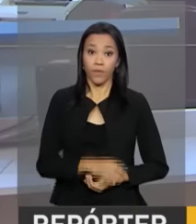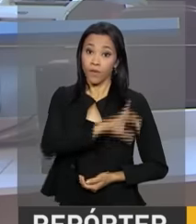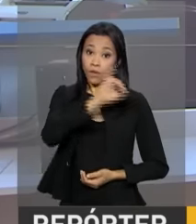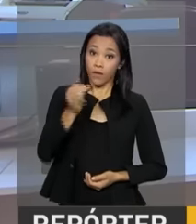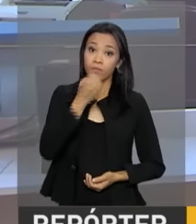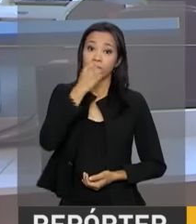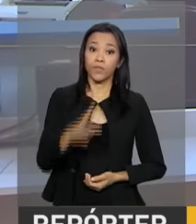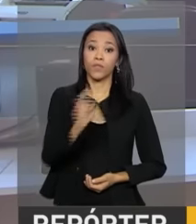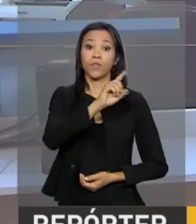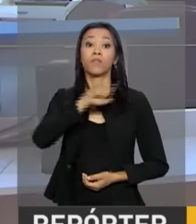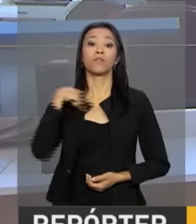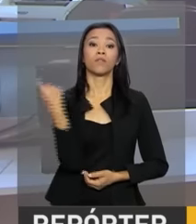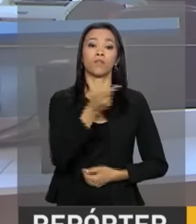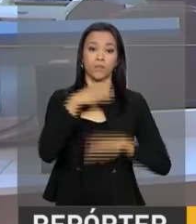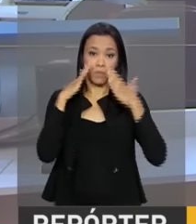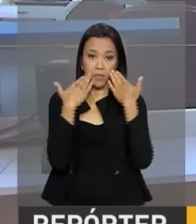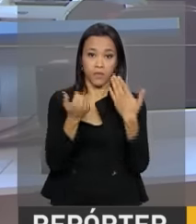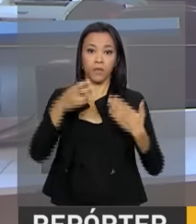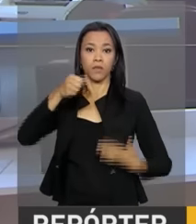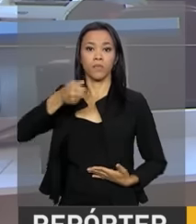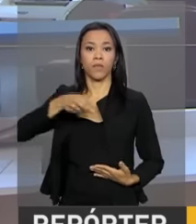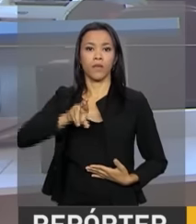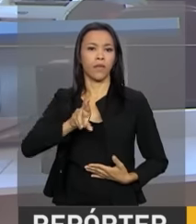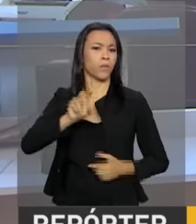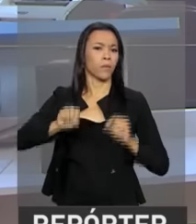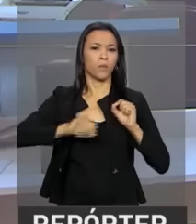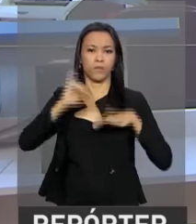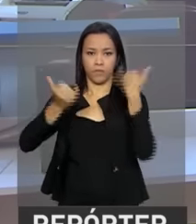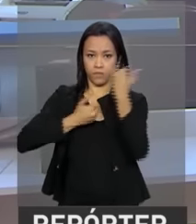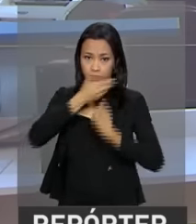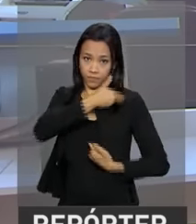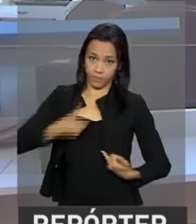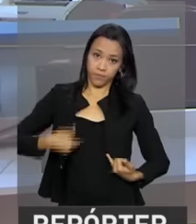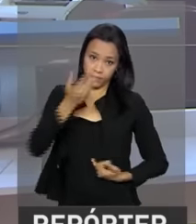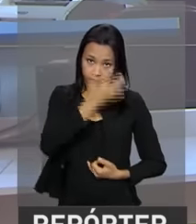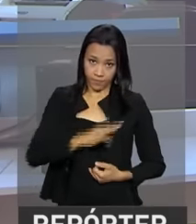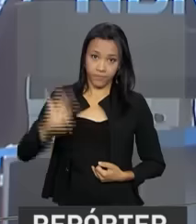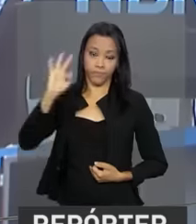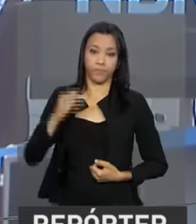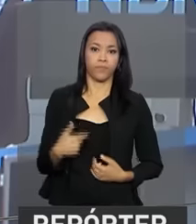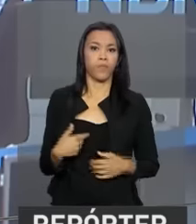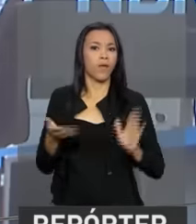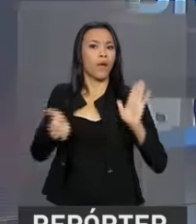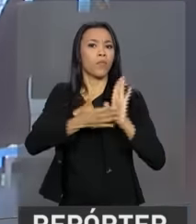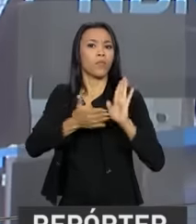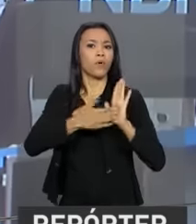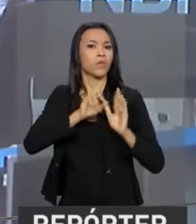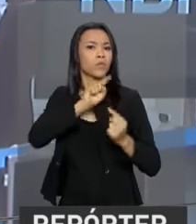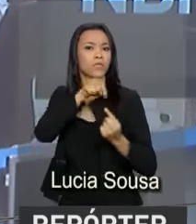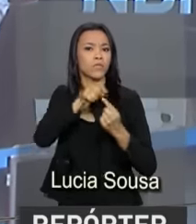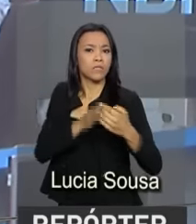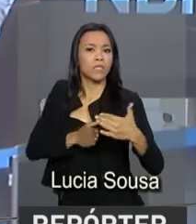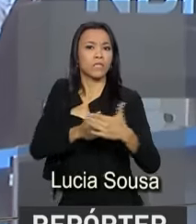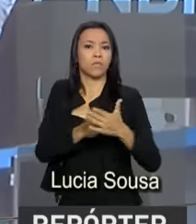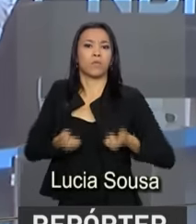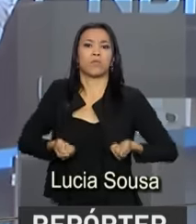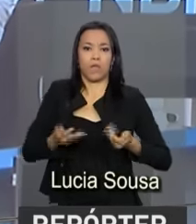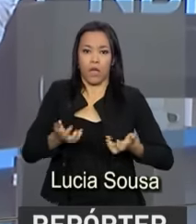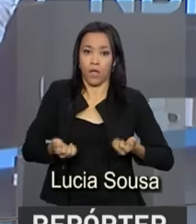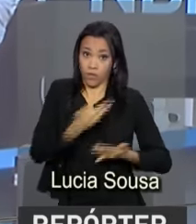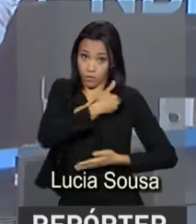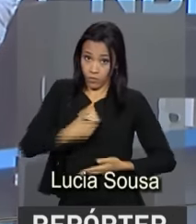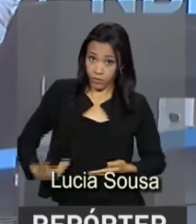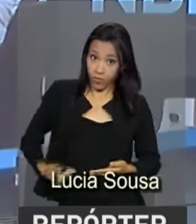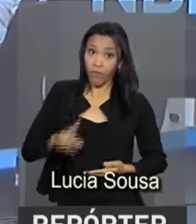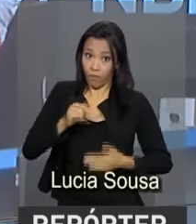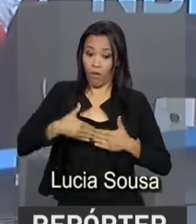Olá bom dia estamos de volta com repórter NBR e as notícias do governo federal a proposta que limita os gastos públicos deve